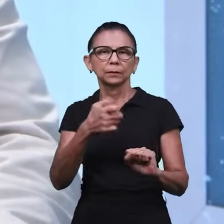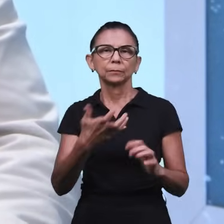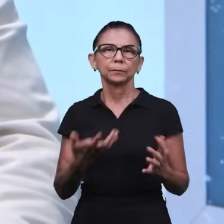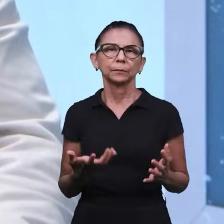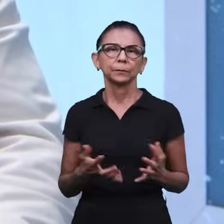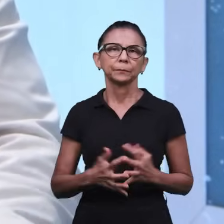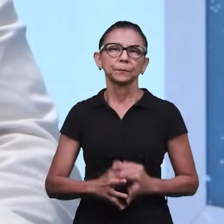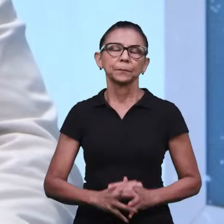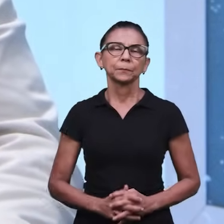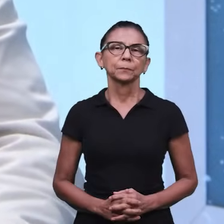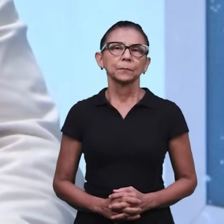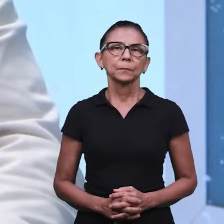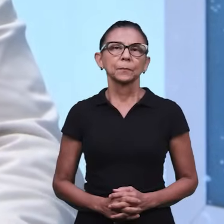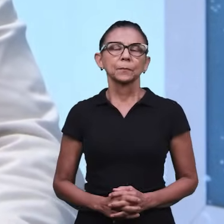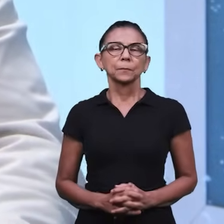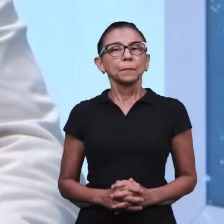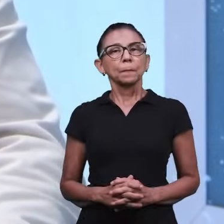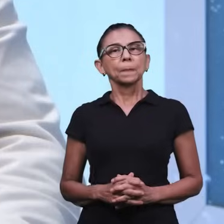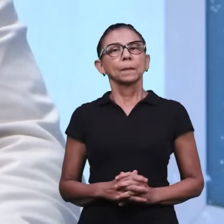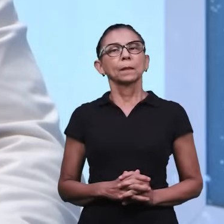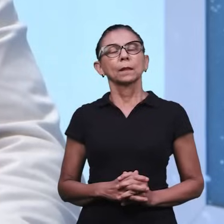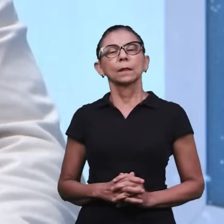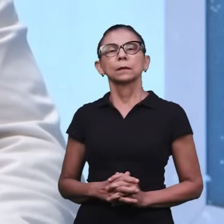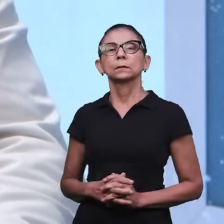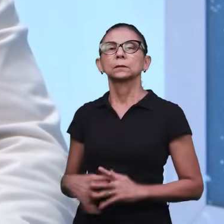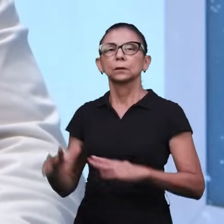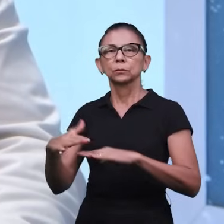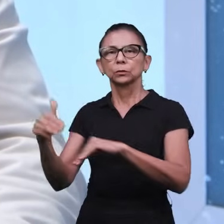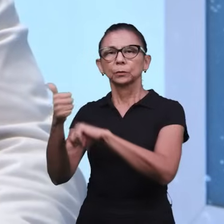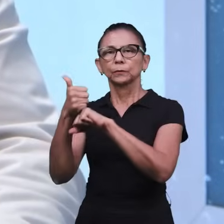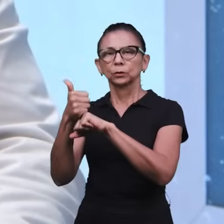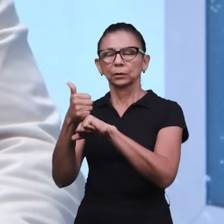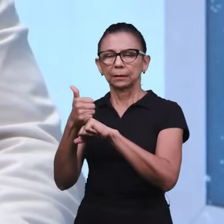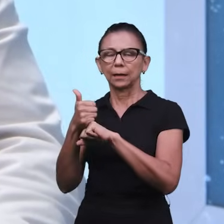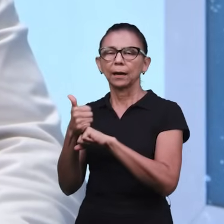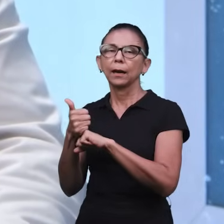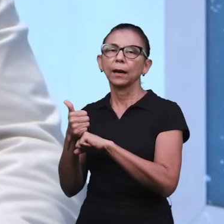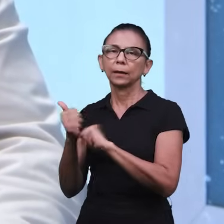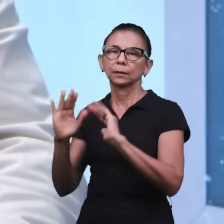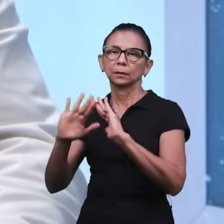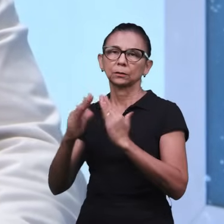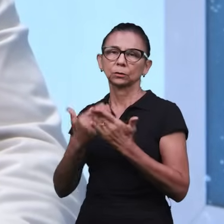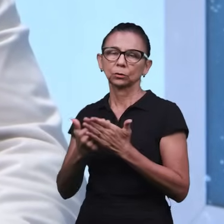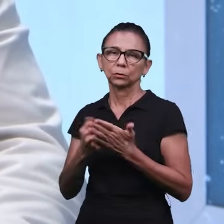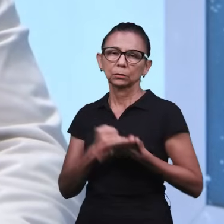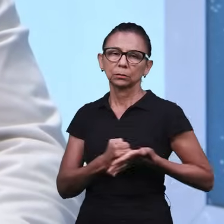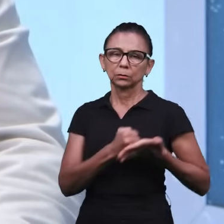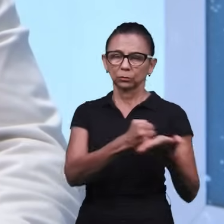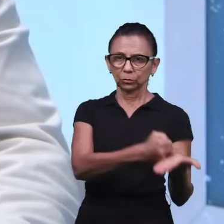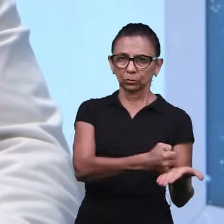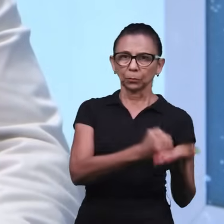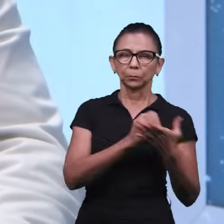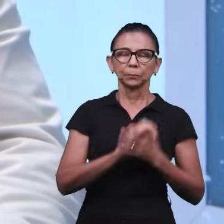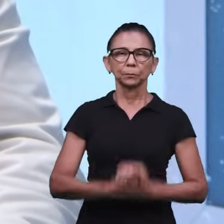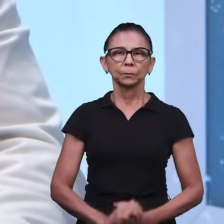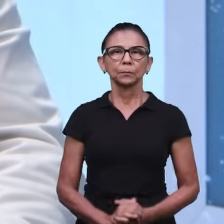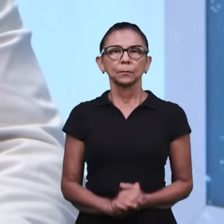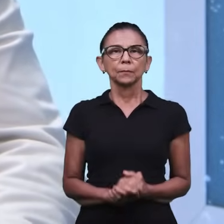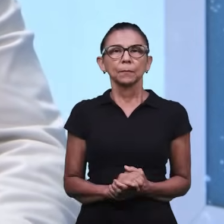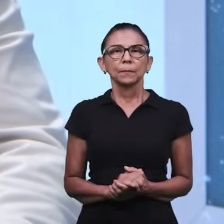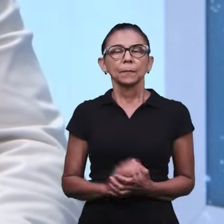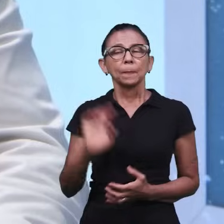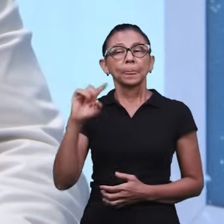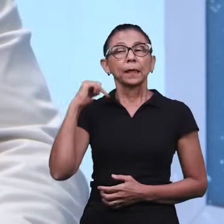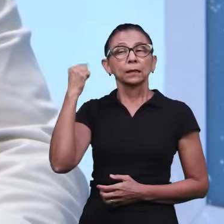né? Então a escola nos auxiliou nessa primeira percepção, por assim dizer. E depois que